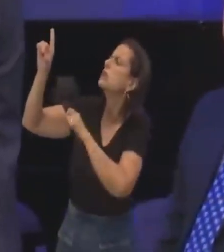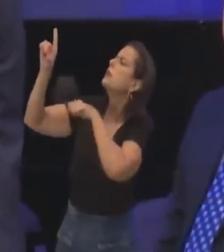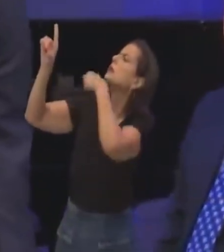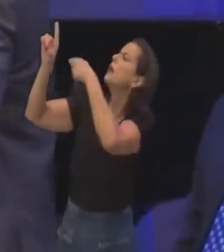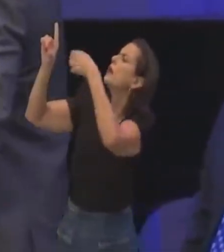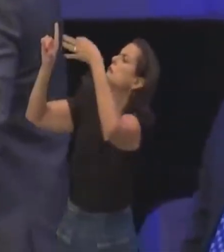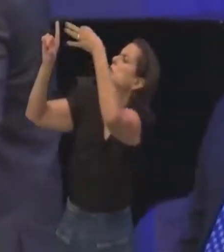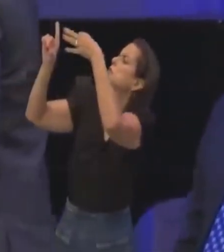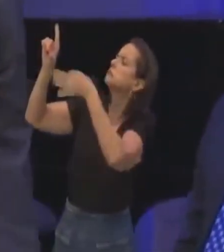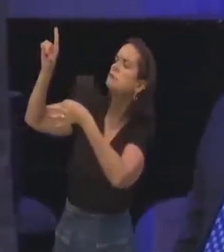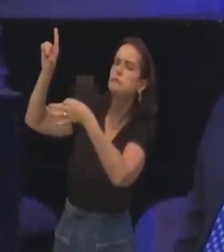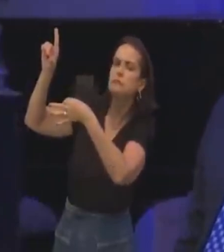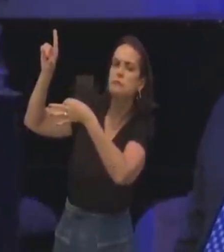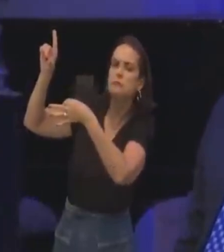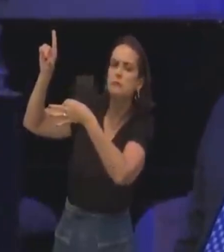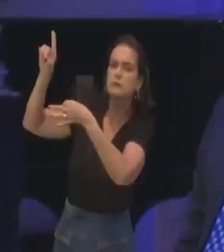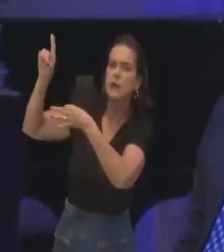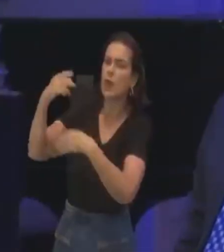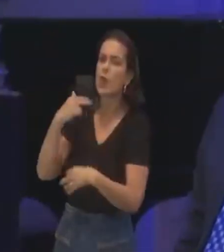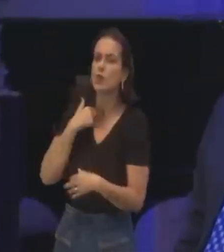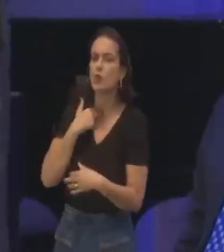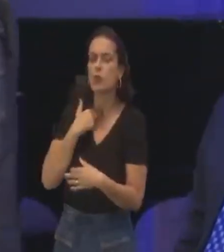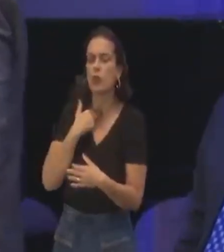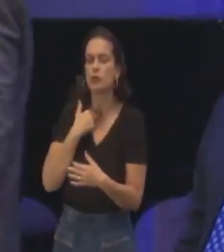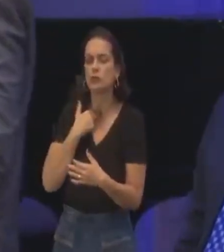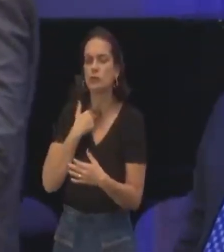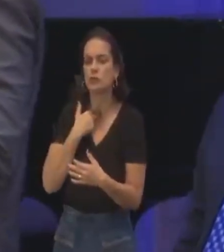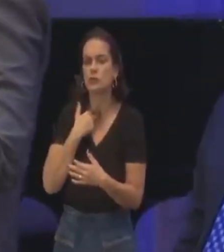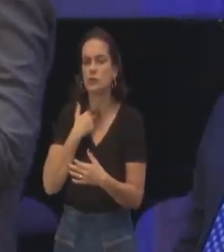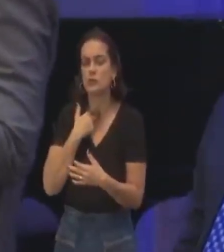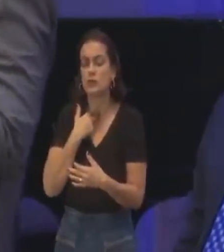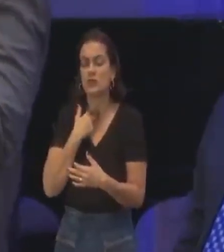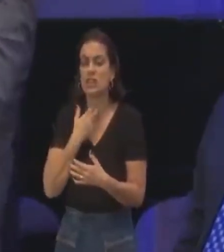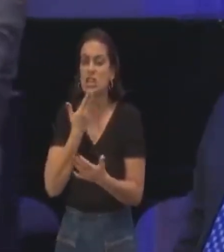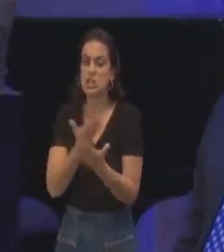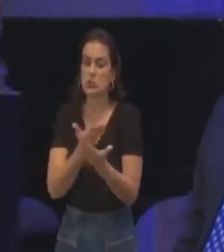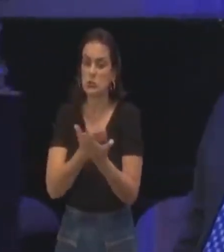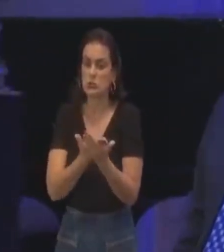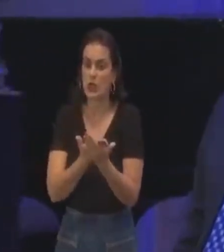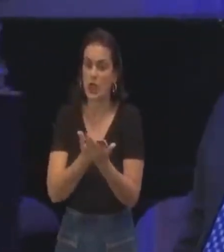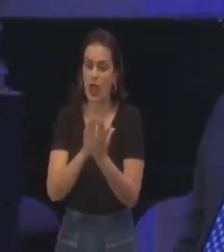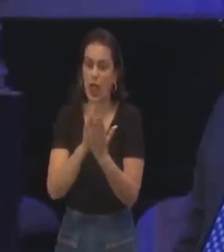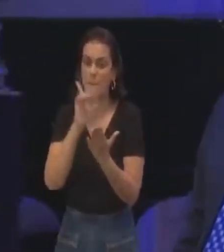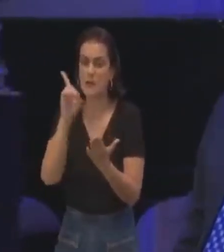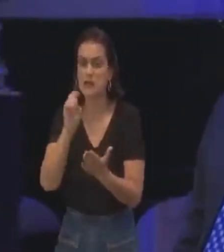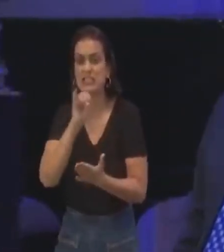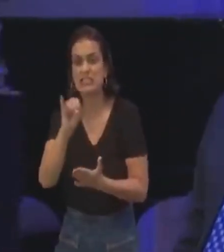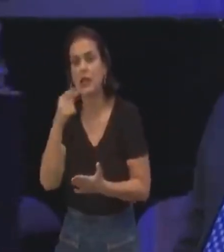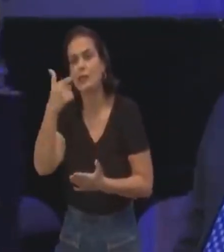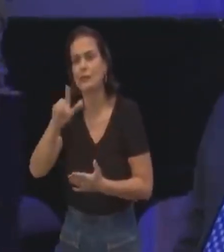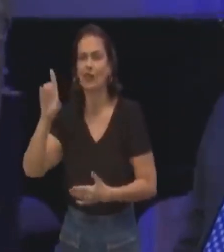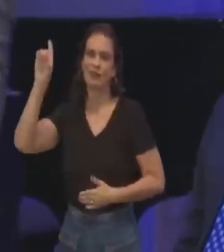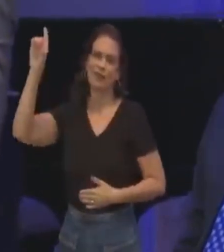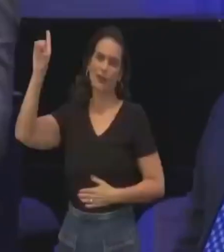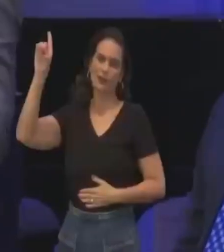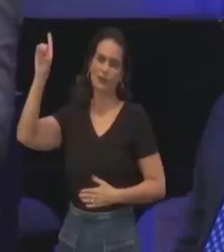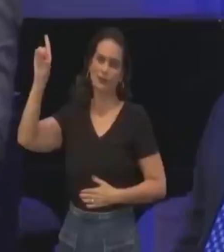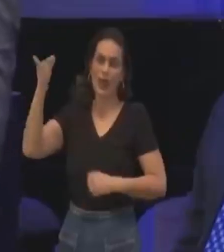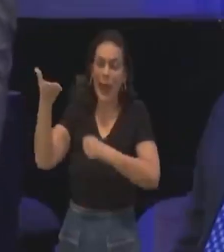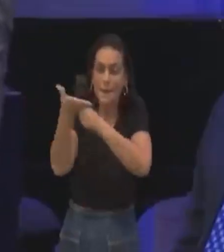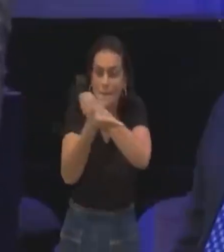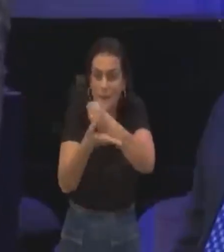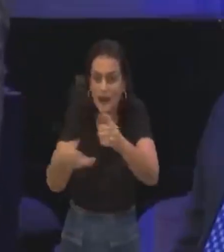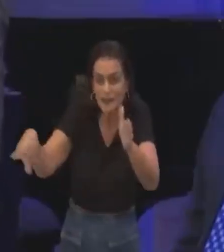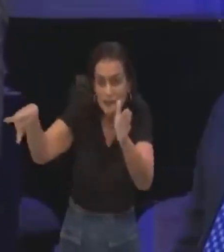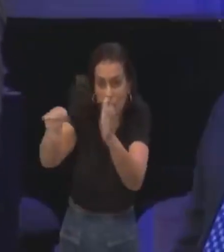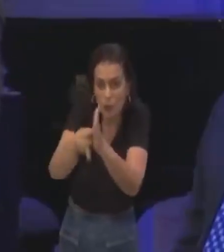nós. Então não podemos fazer teologia sem a revelação de Deus. Isto é um princípio básico do ensino